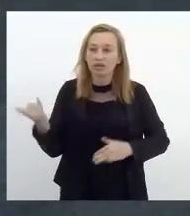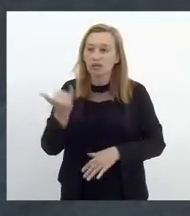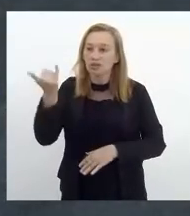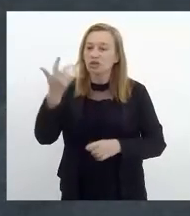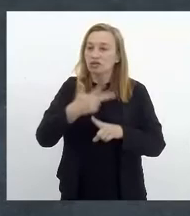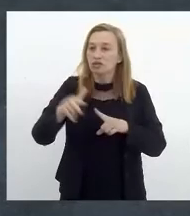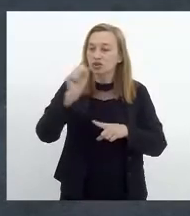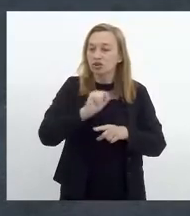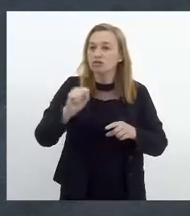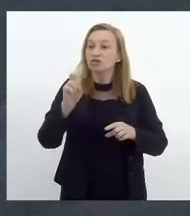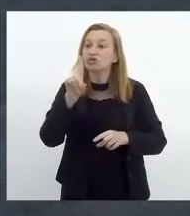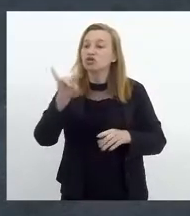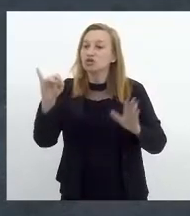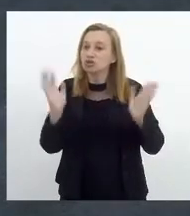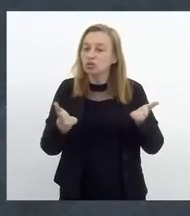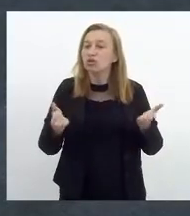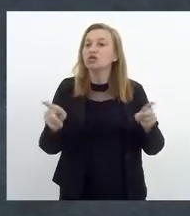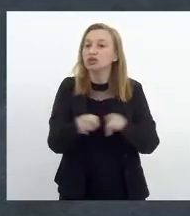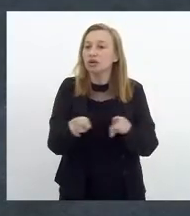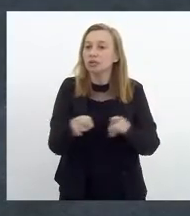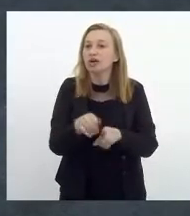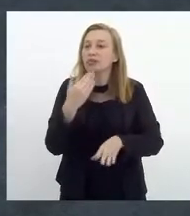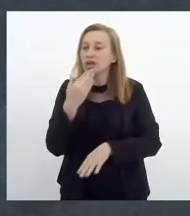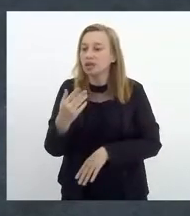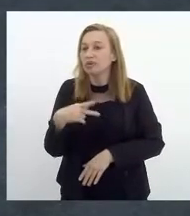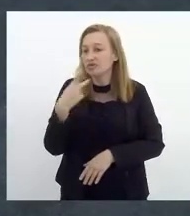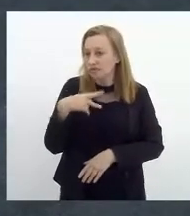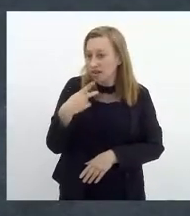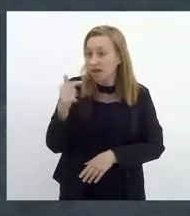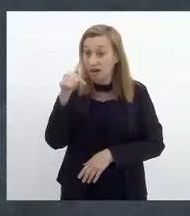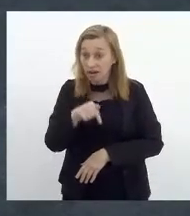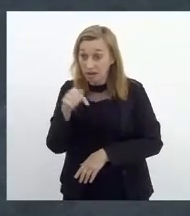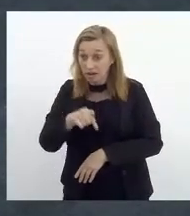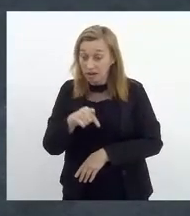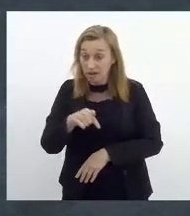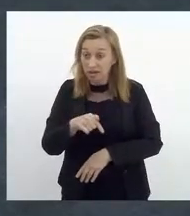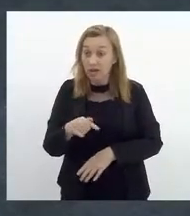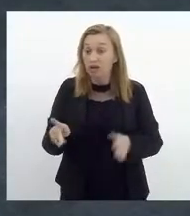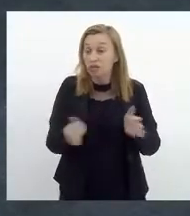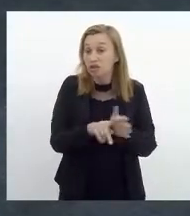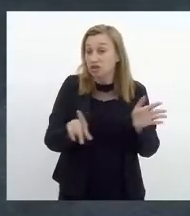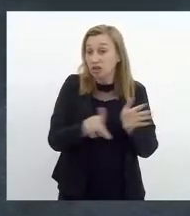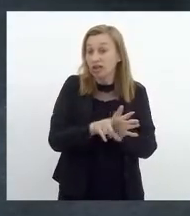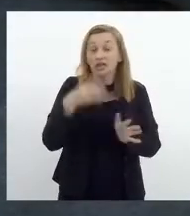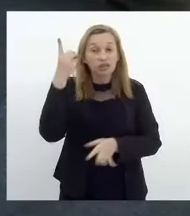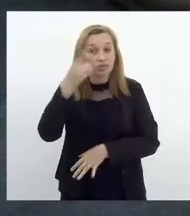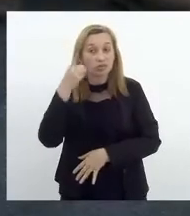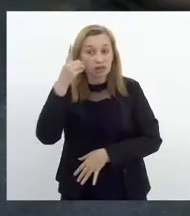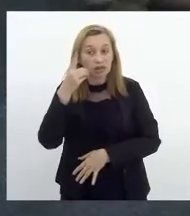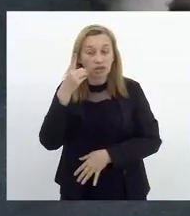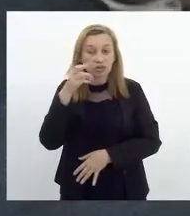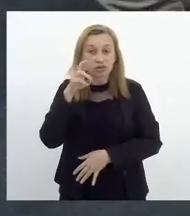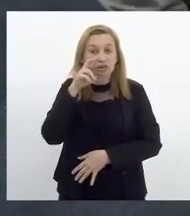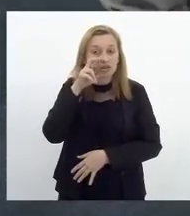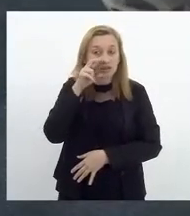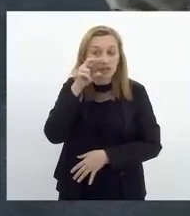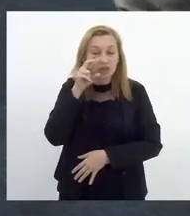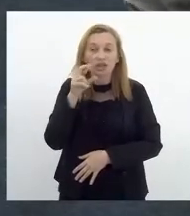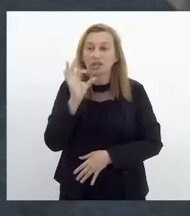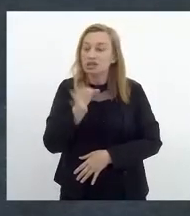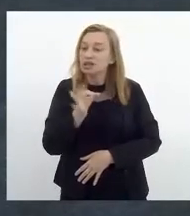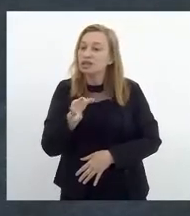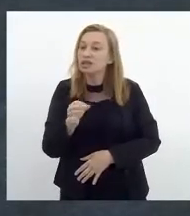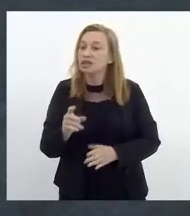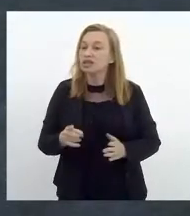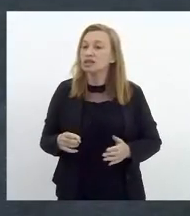vitória no dia de hoje. Também pedi para falar aqui do projeto de lei do deputado Rosenberg Reis, que garantiu